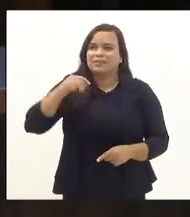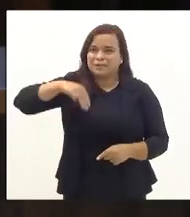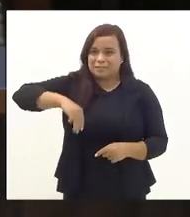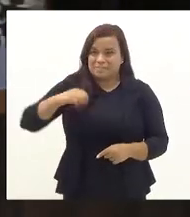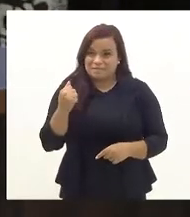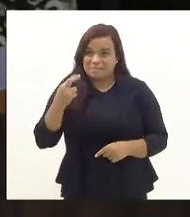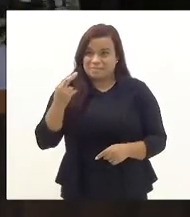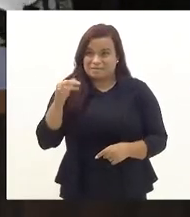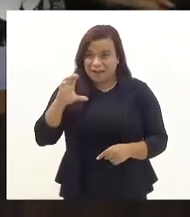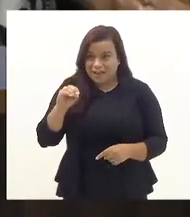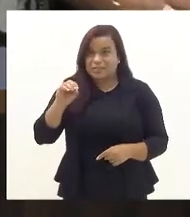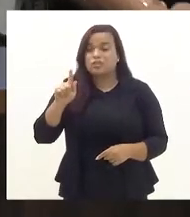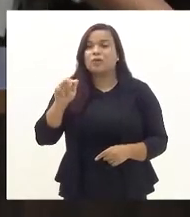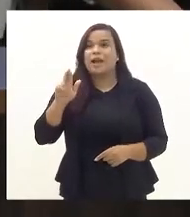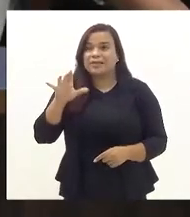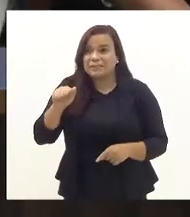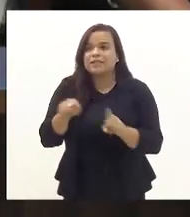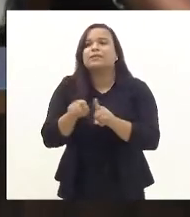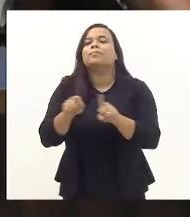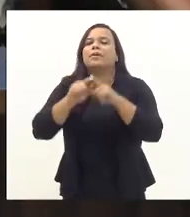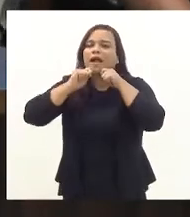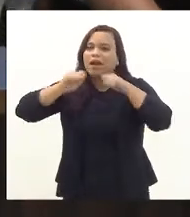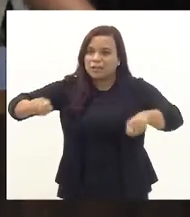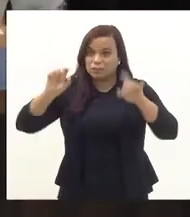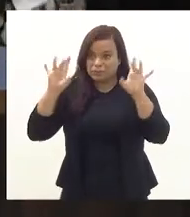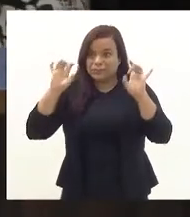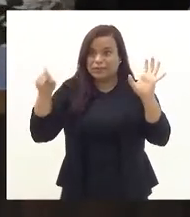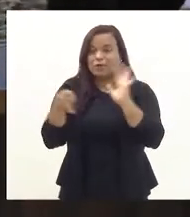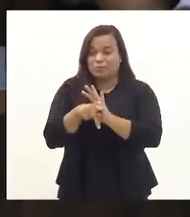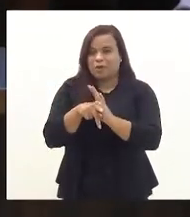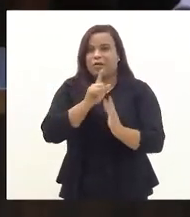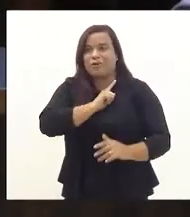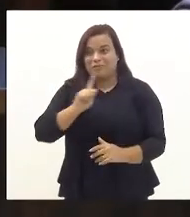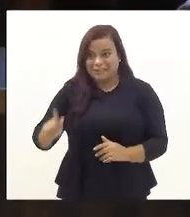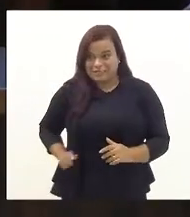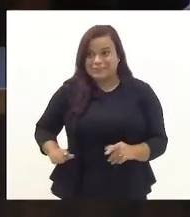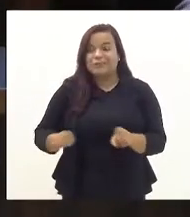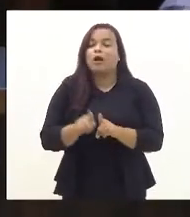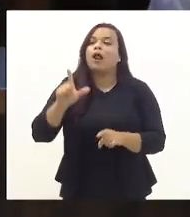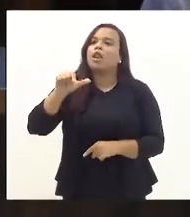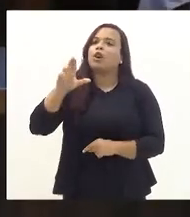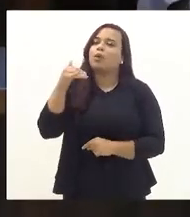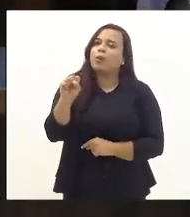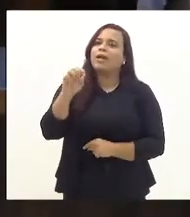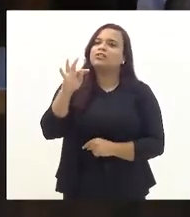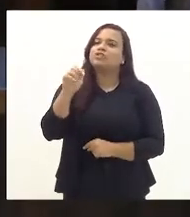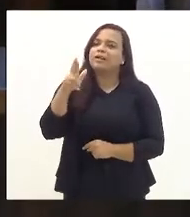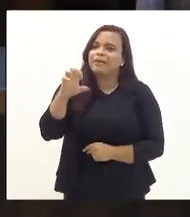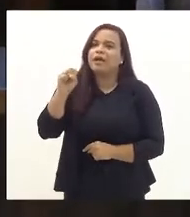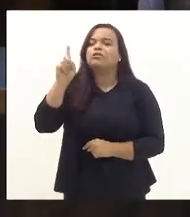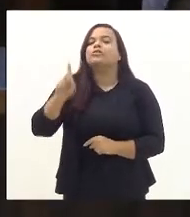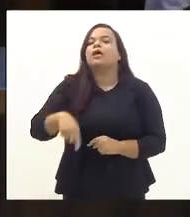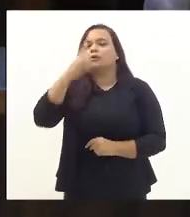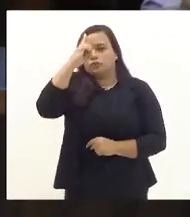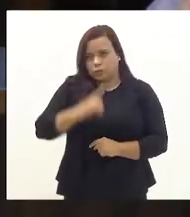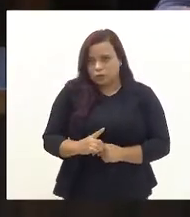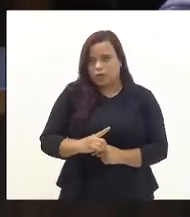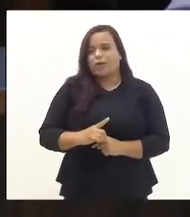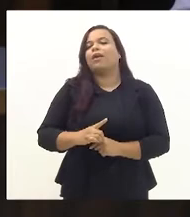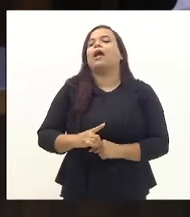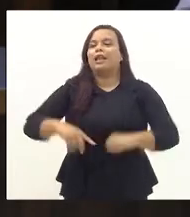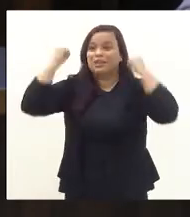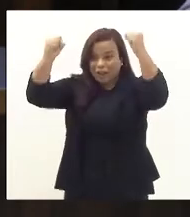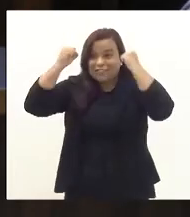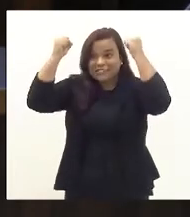assessor especial do governador. Lucas Tavares, da diretoria torcida Mancha Negra do